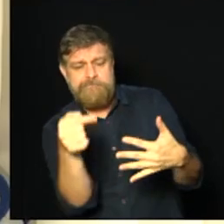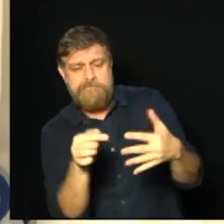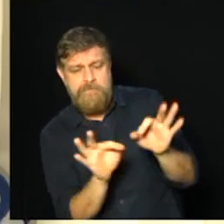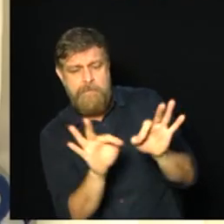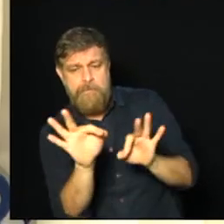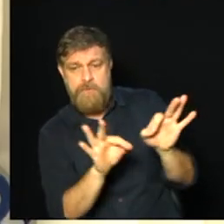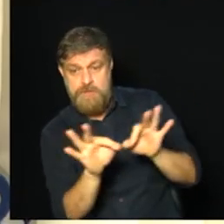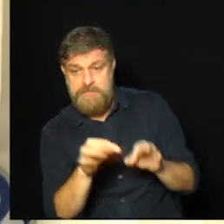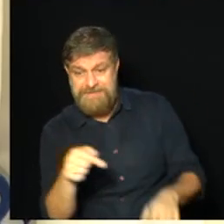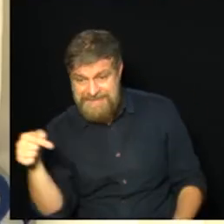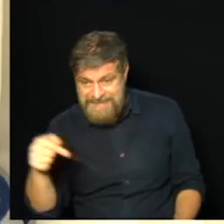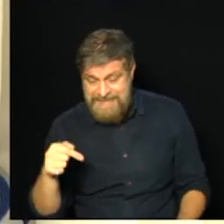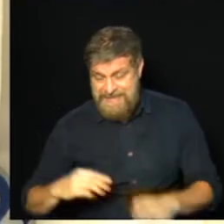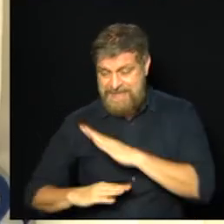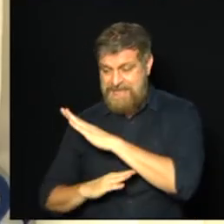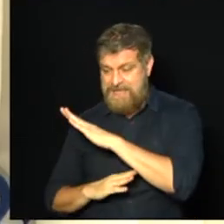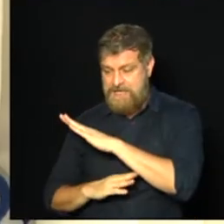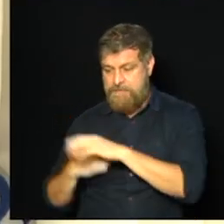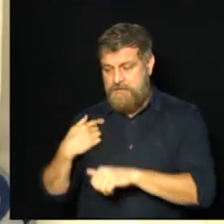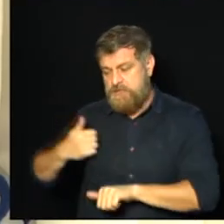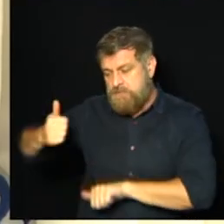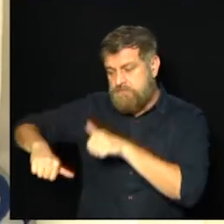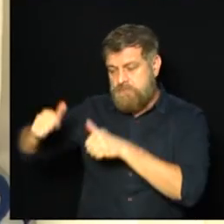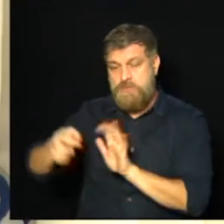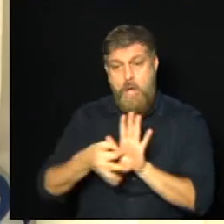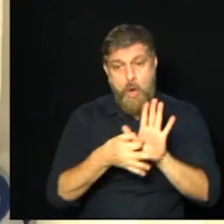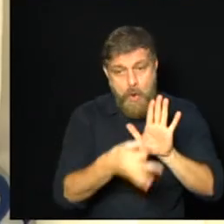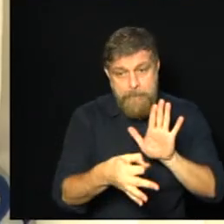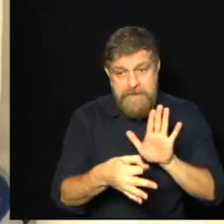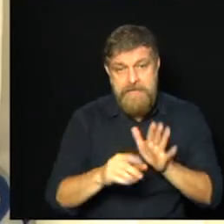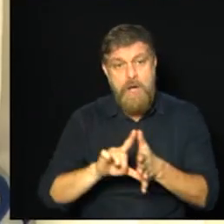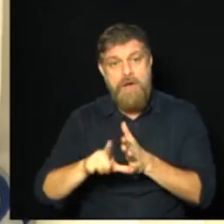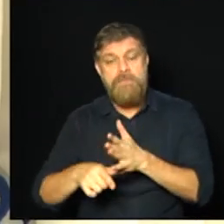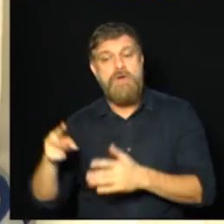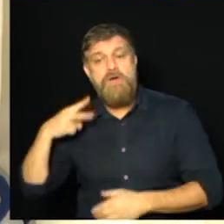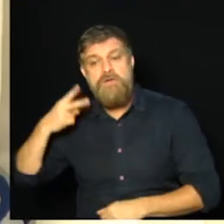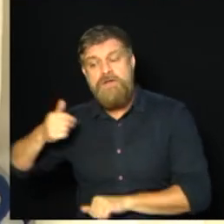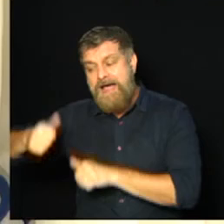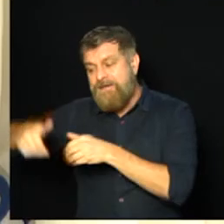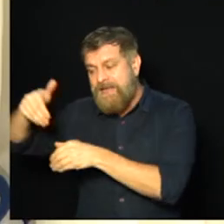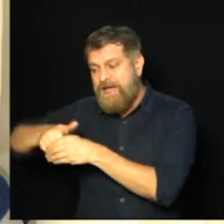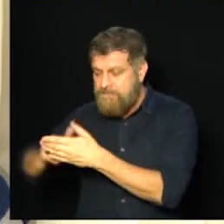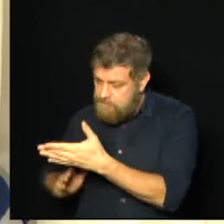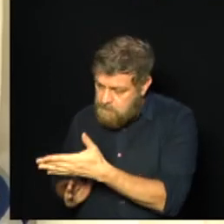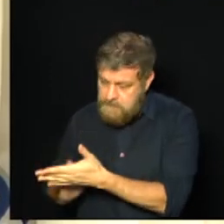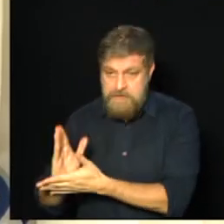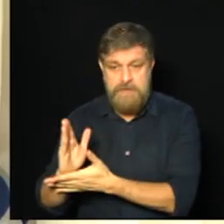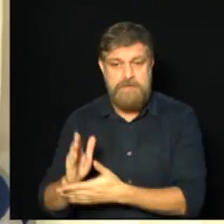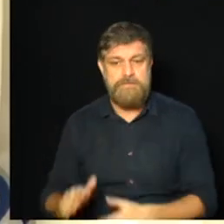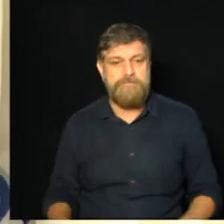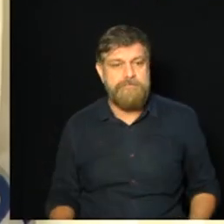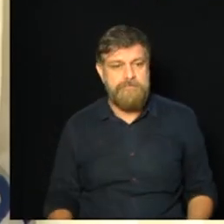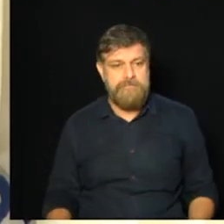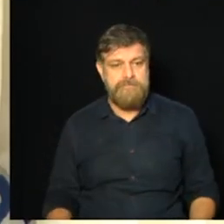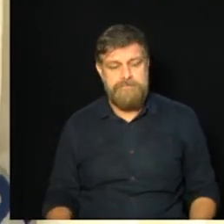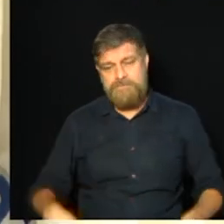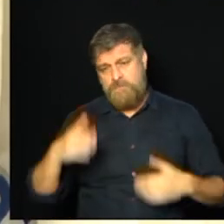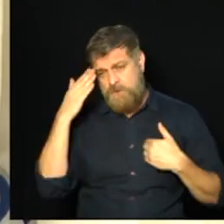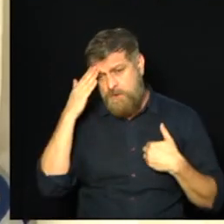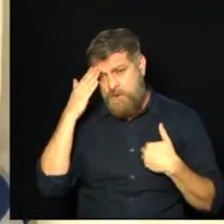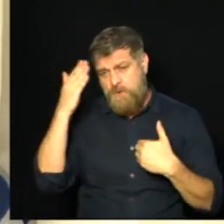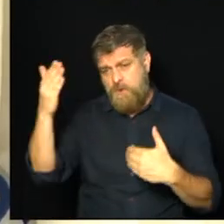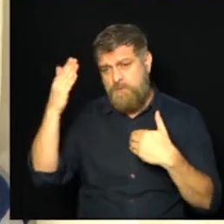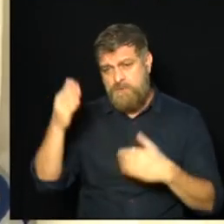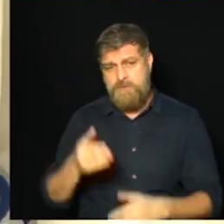estão tramitando na casa, para que a gente possa dar parecer, para que eles possam ser votados em plenário. Muito obrigado